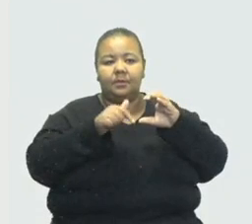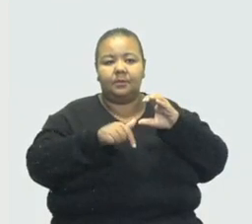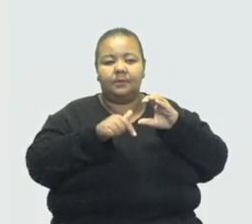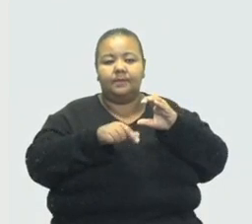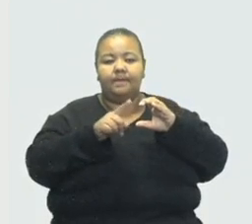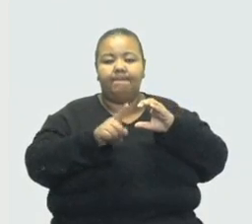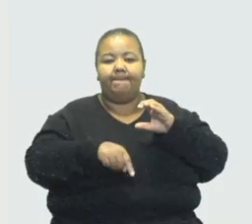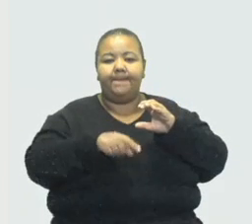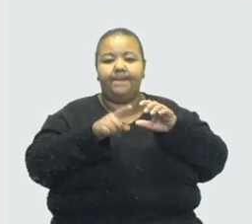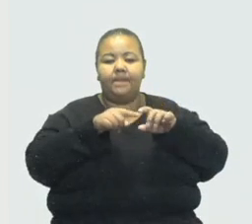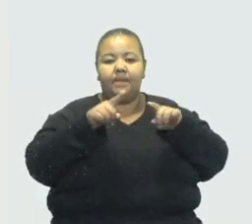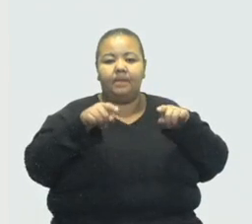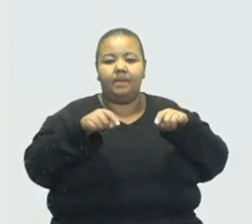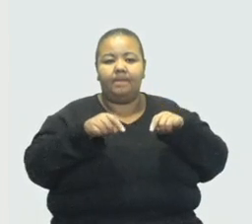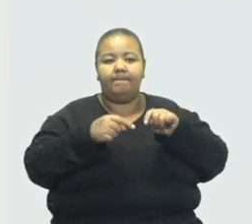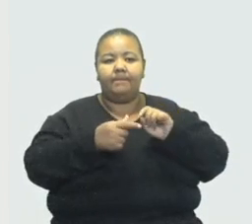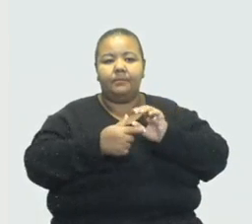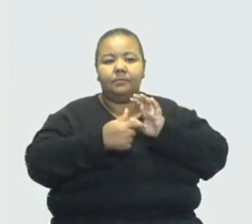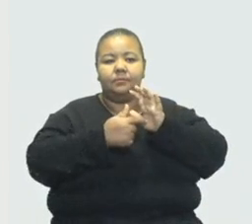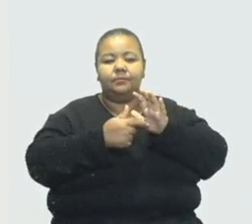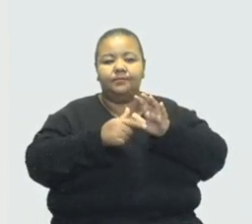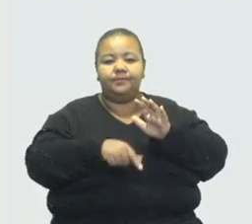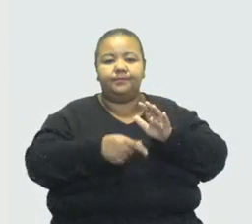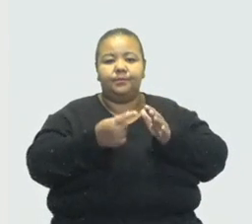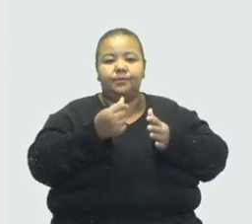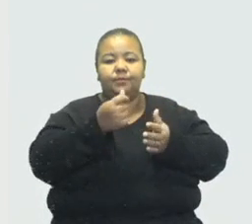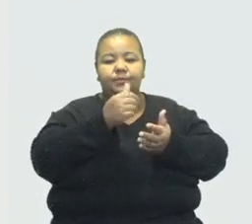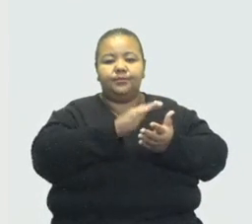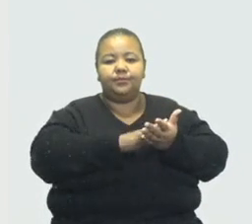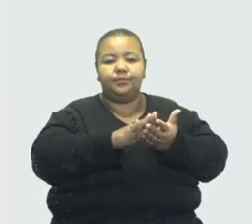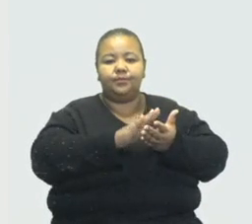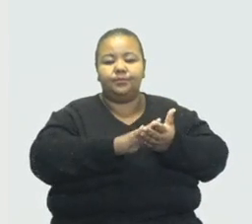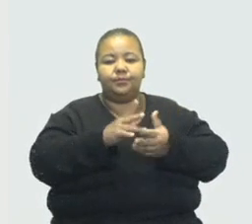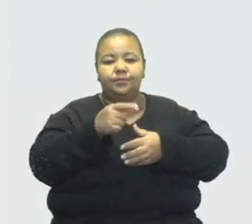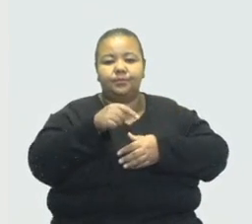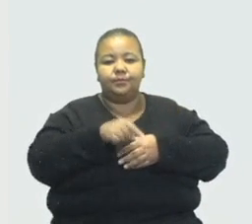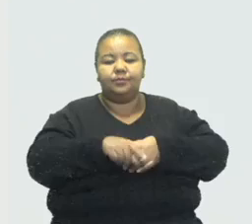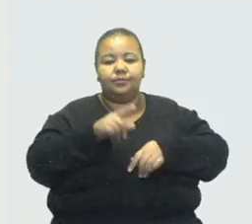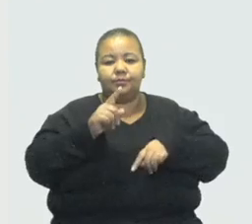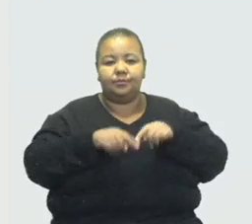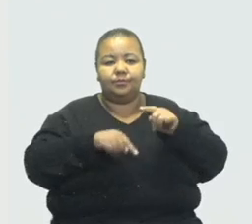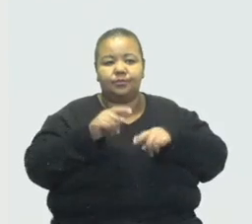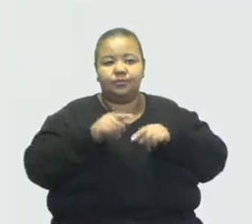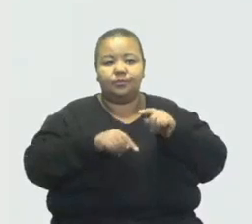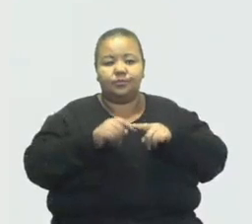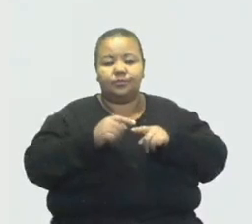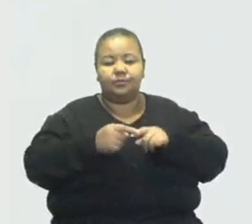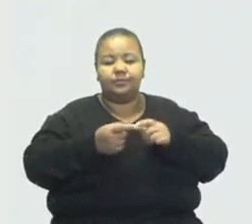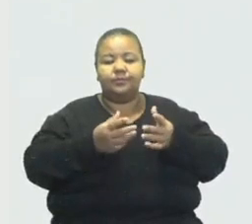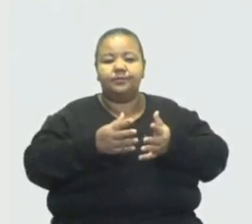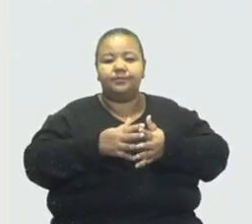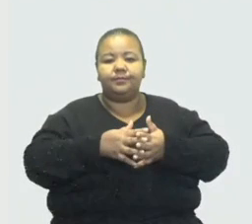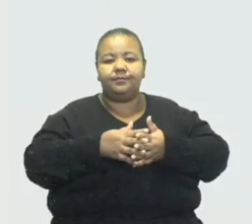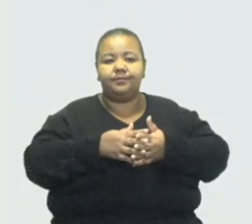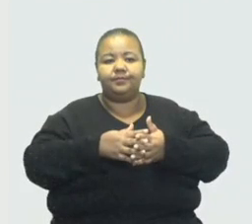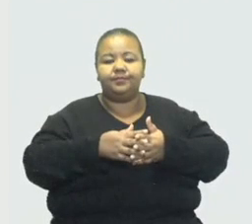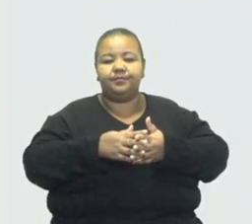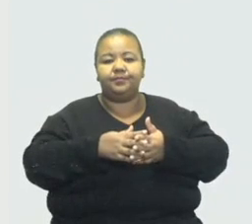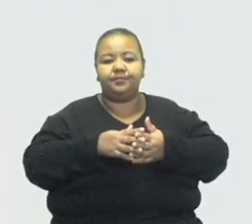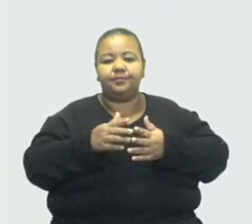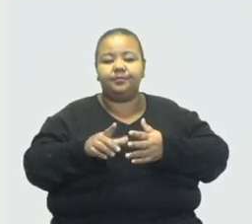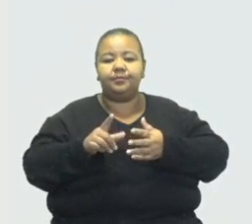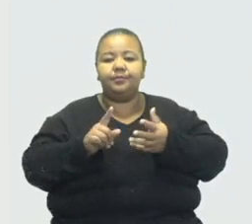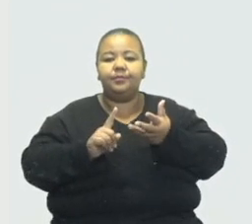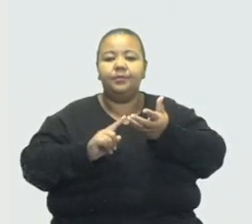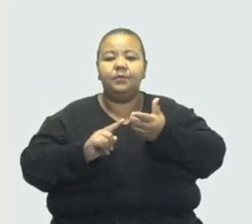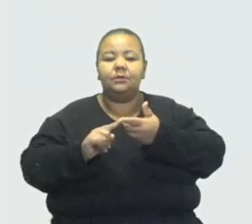ela é uma matriz que indica o custo com o produto. Já a